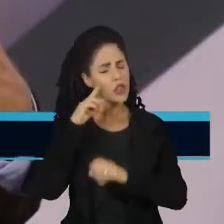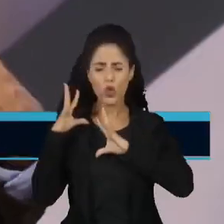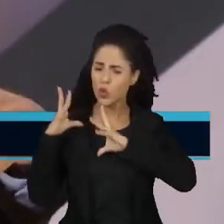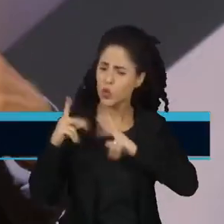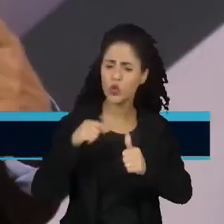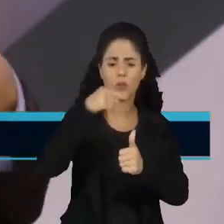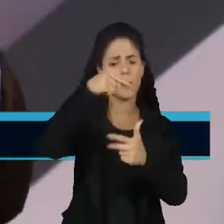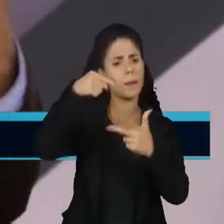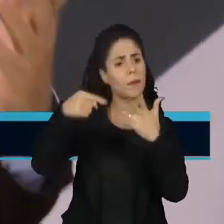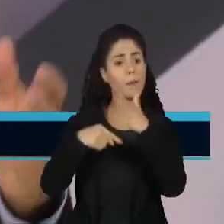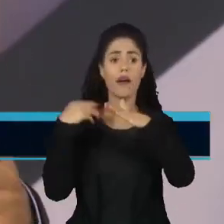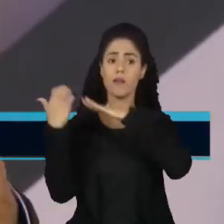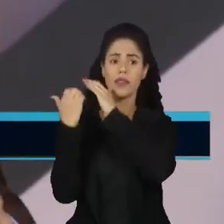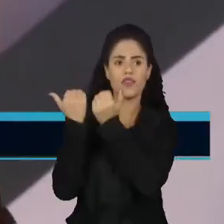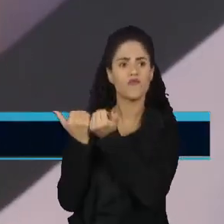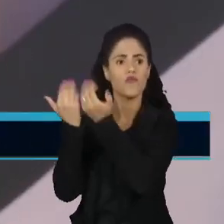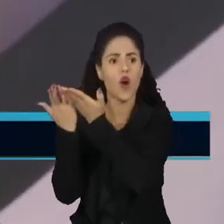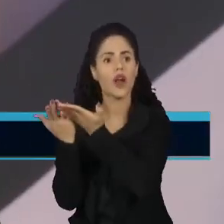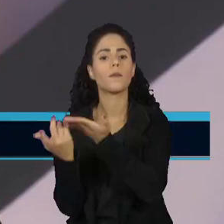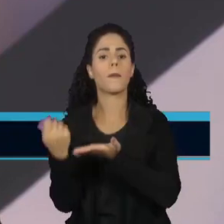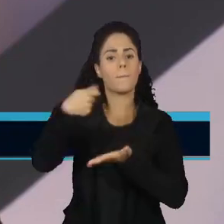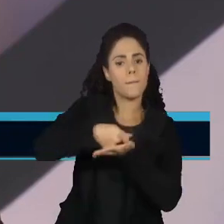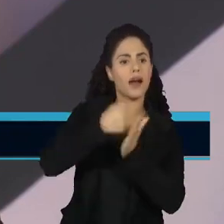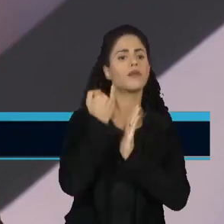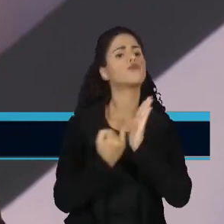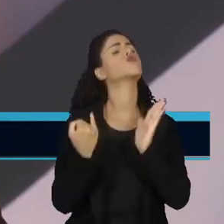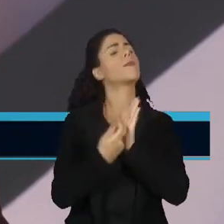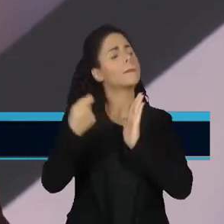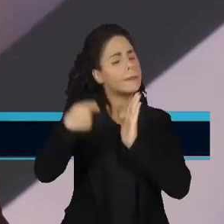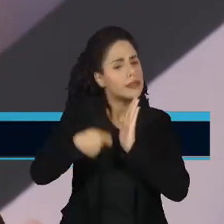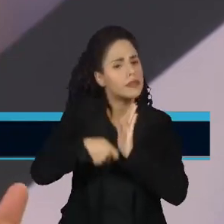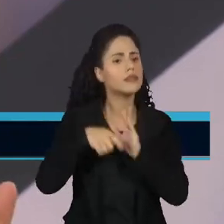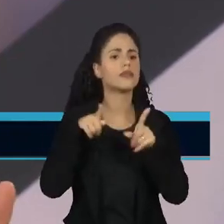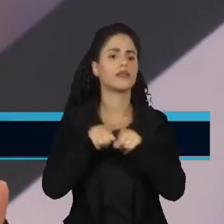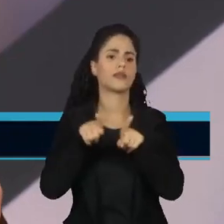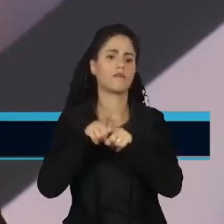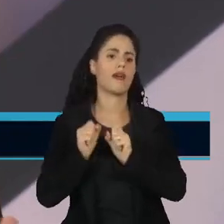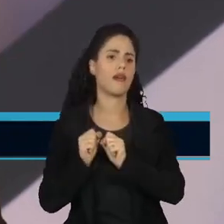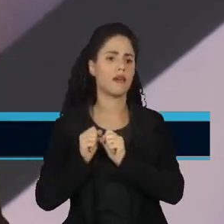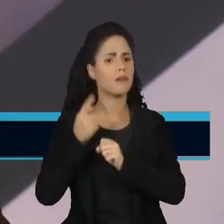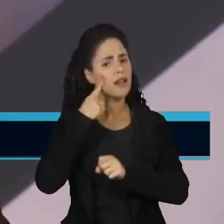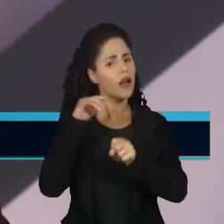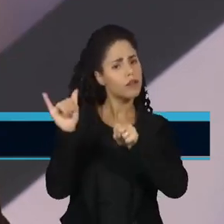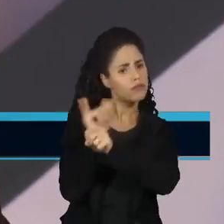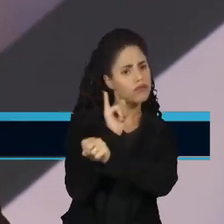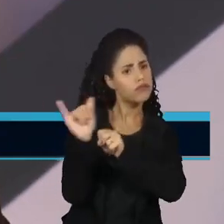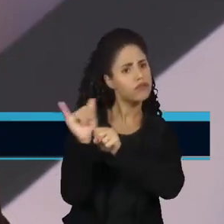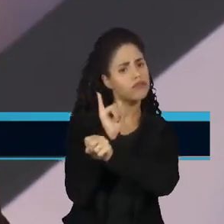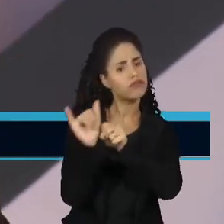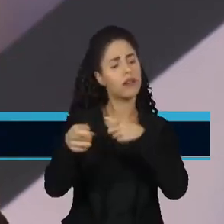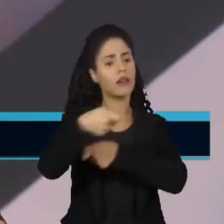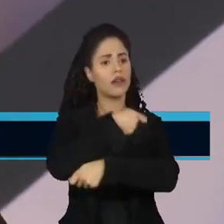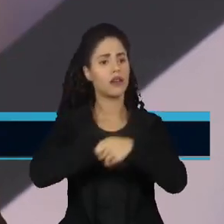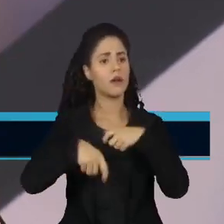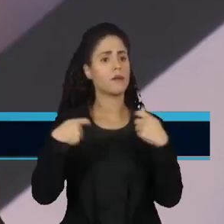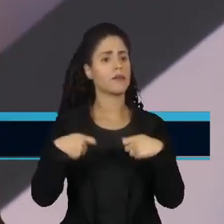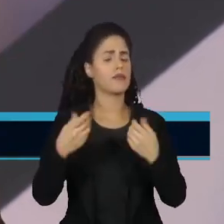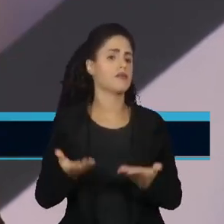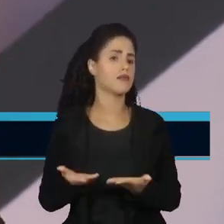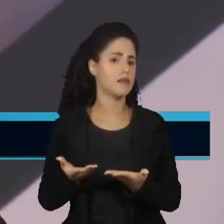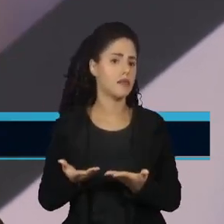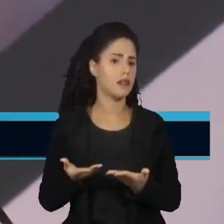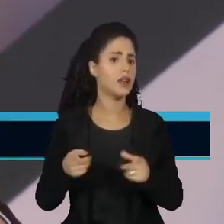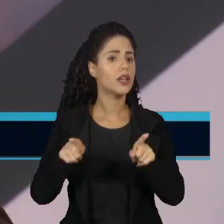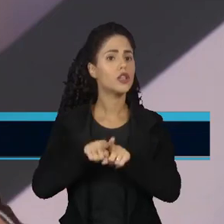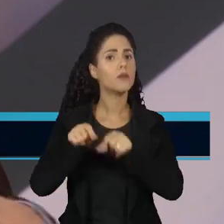offshore Fundos no exterior né que são beneficiados herança né Eh eh E além